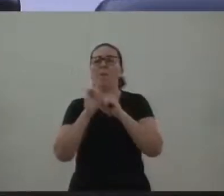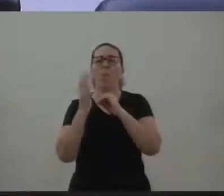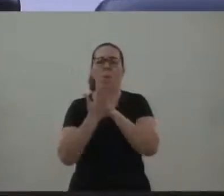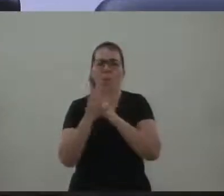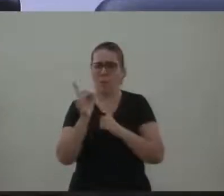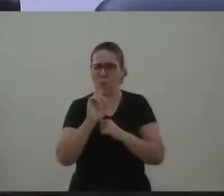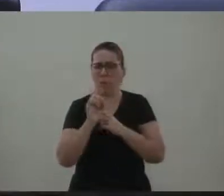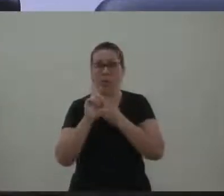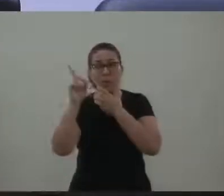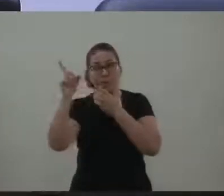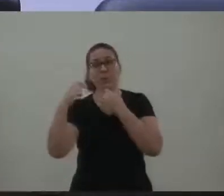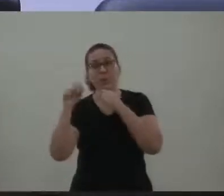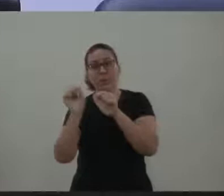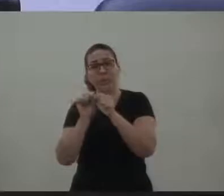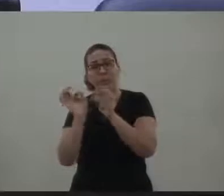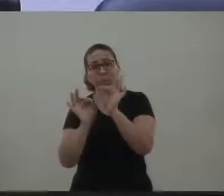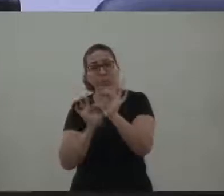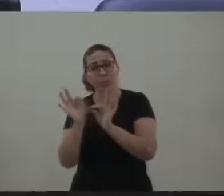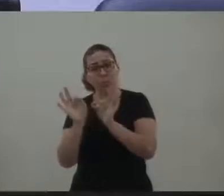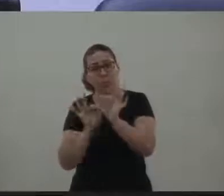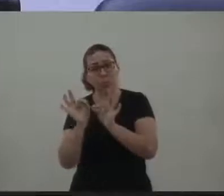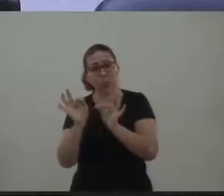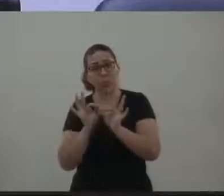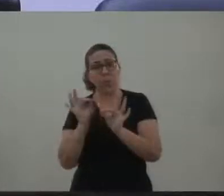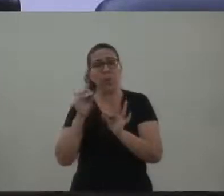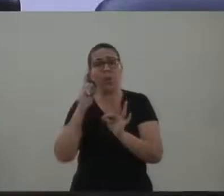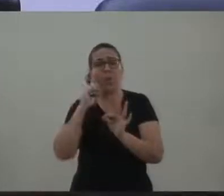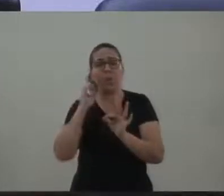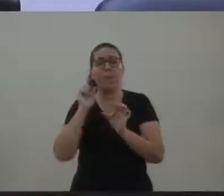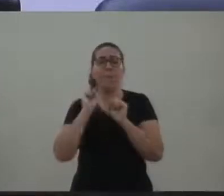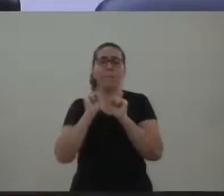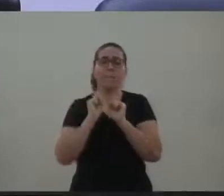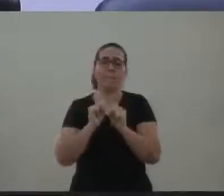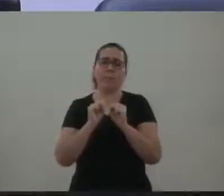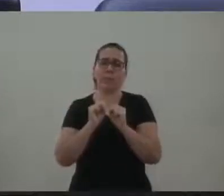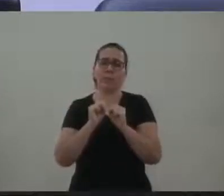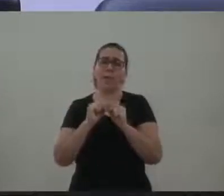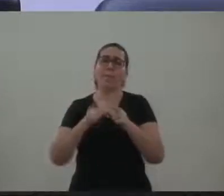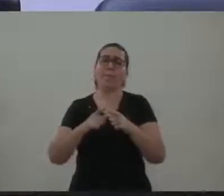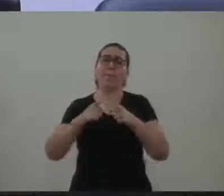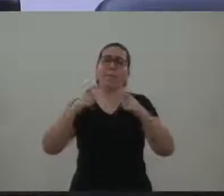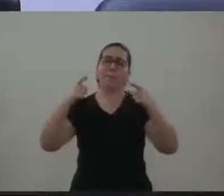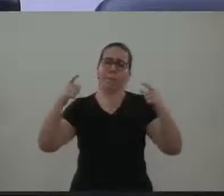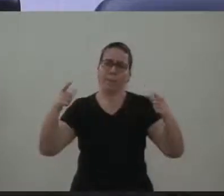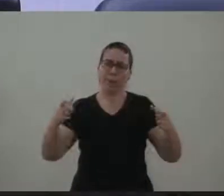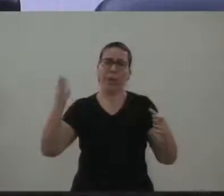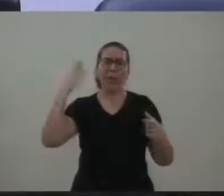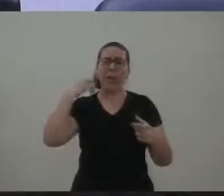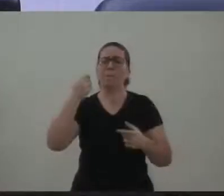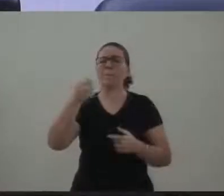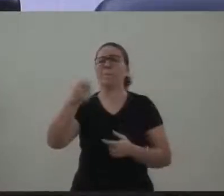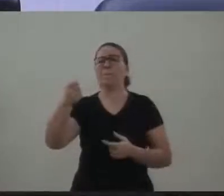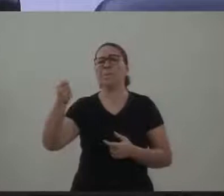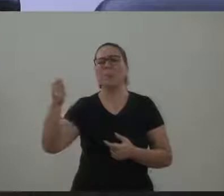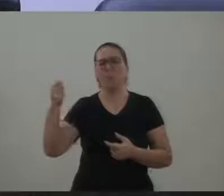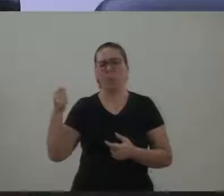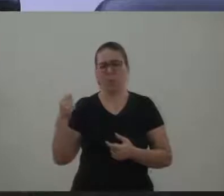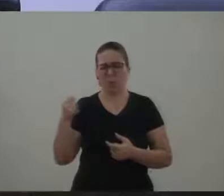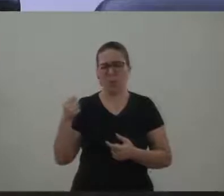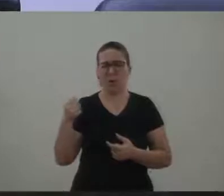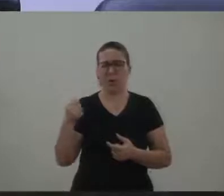estar se reorganizando para que possa ter um atendimento maior, porque era muito pequeno o que estava